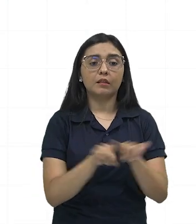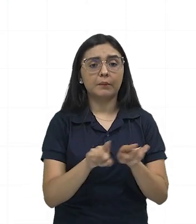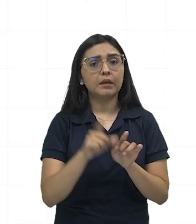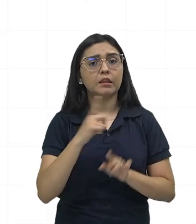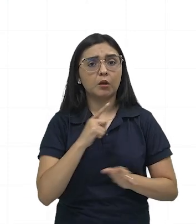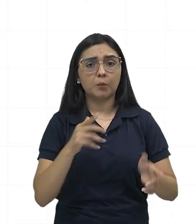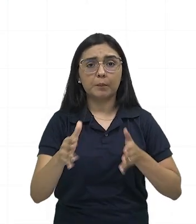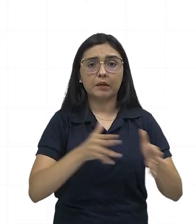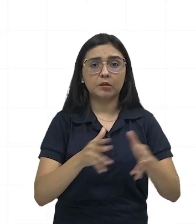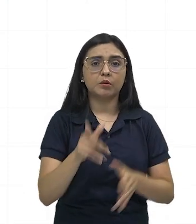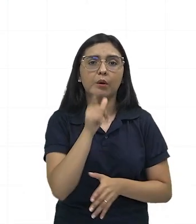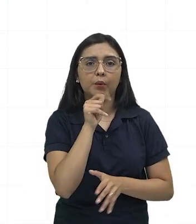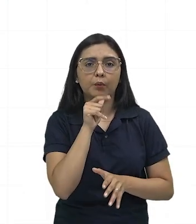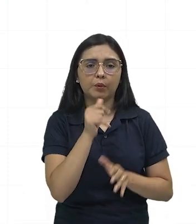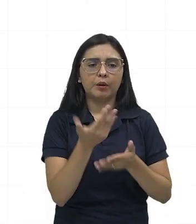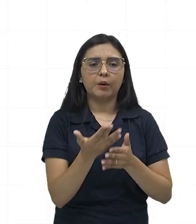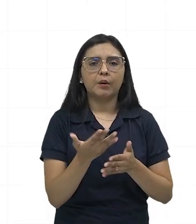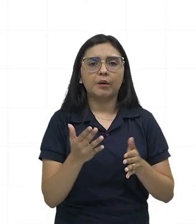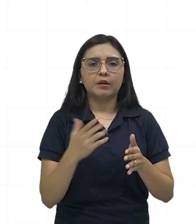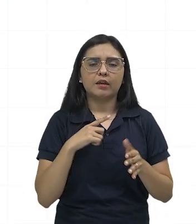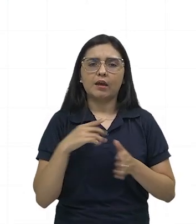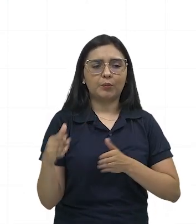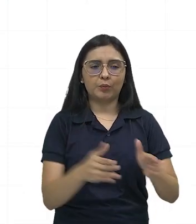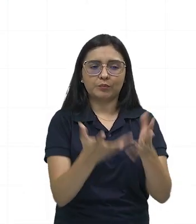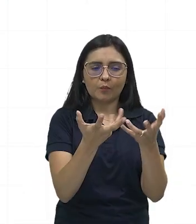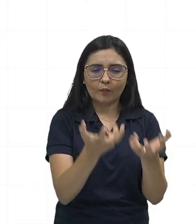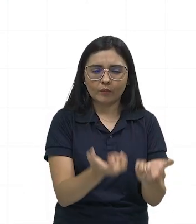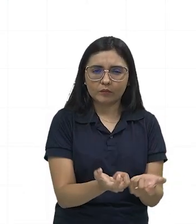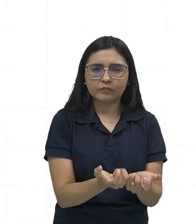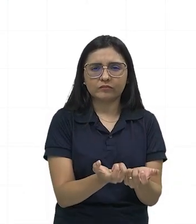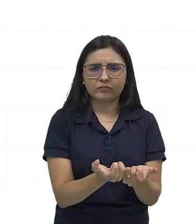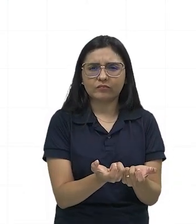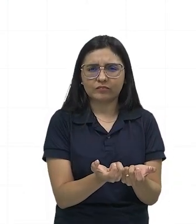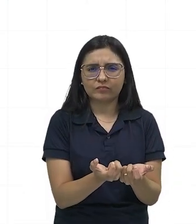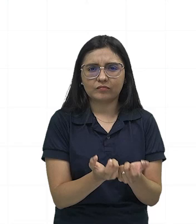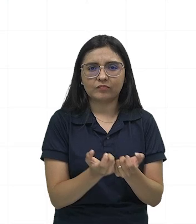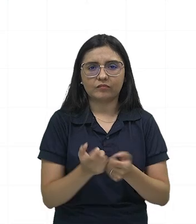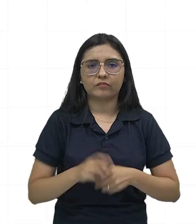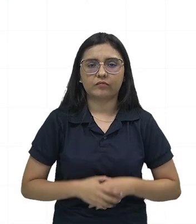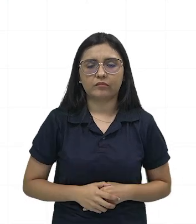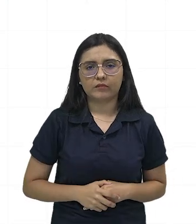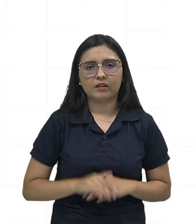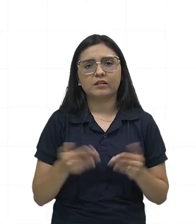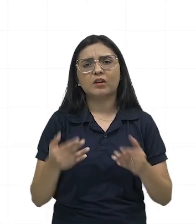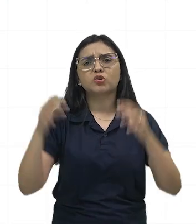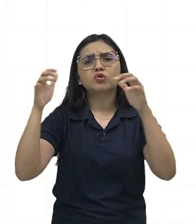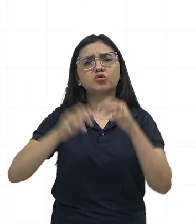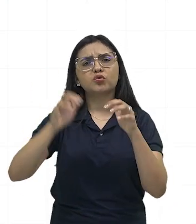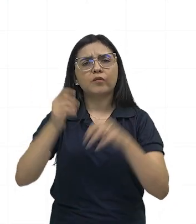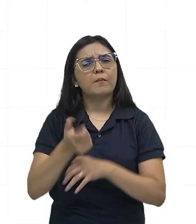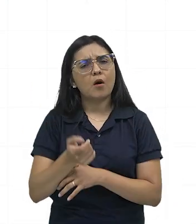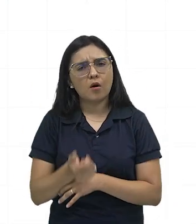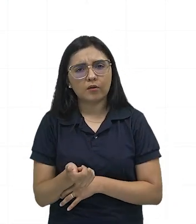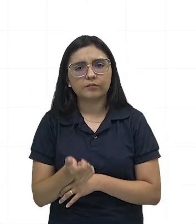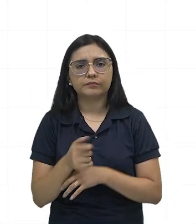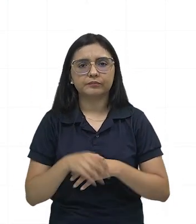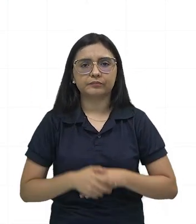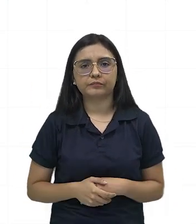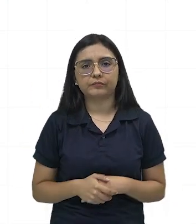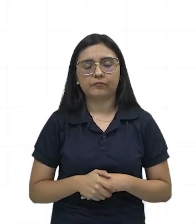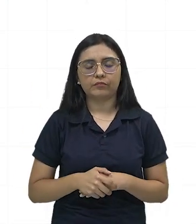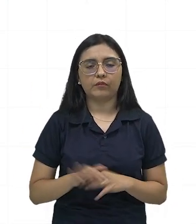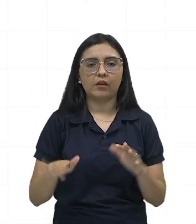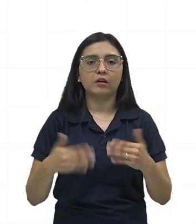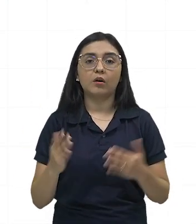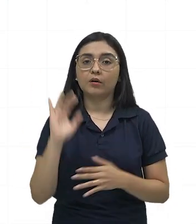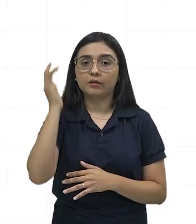de seca. E esse período de seca quer dizer que é um período sem grande atividade convectiva, né?